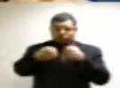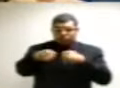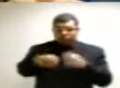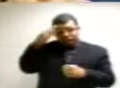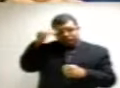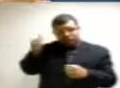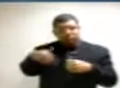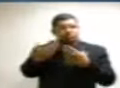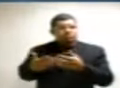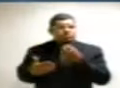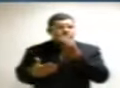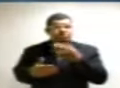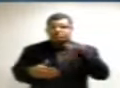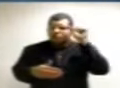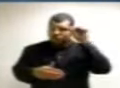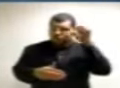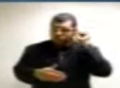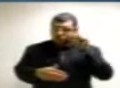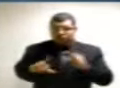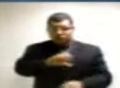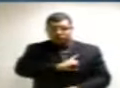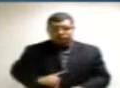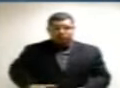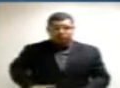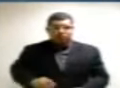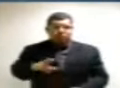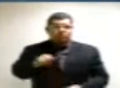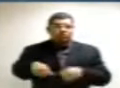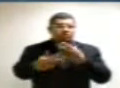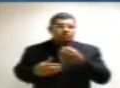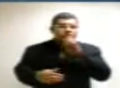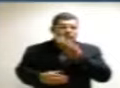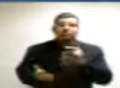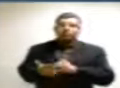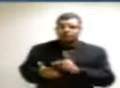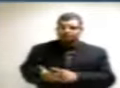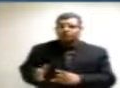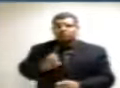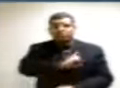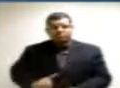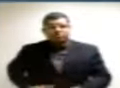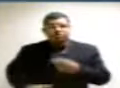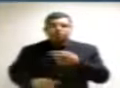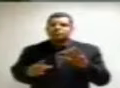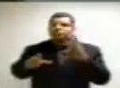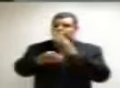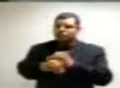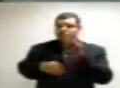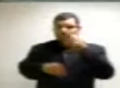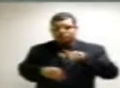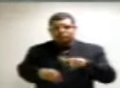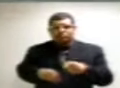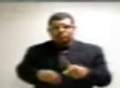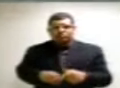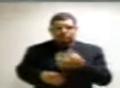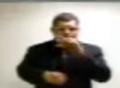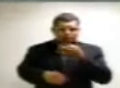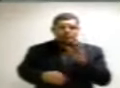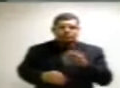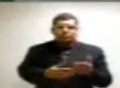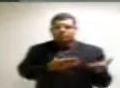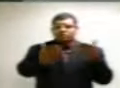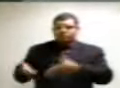do Amazonas precisa saber isso. Ouço o deputado Luiz Castro. Pois é, deputado Marcelo, o senhor complementa mais uma linha de